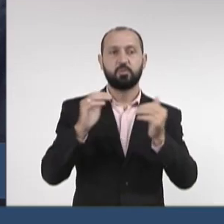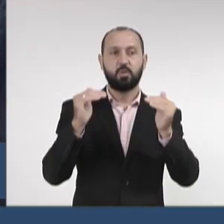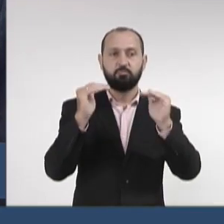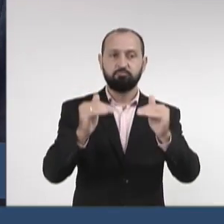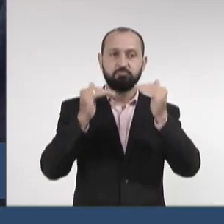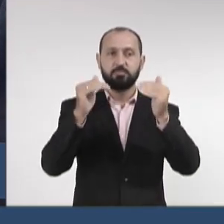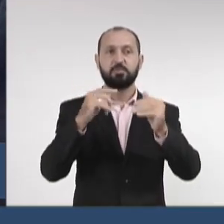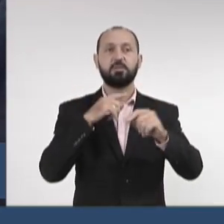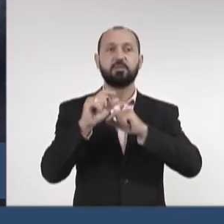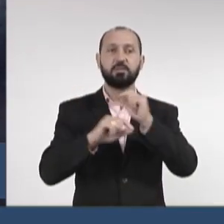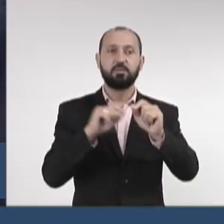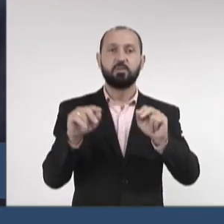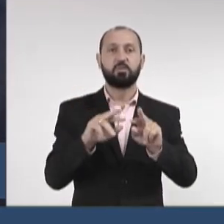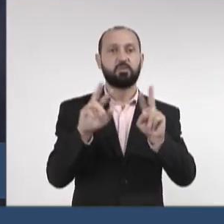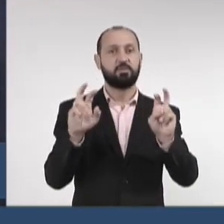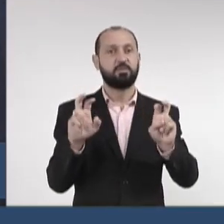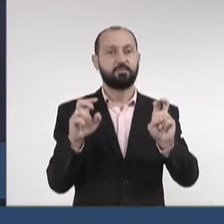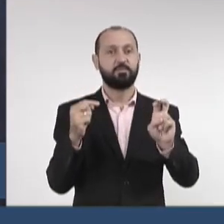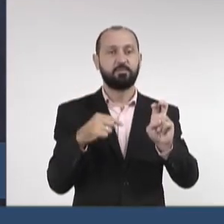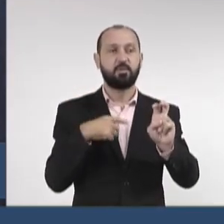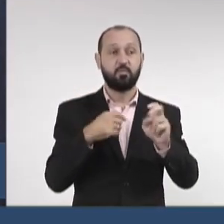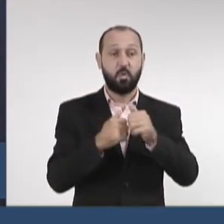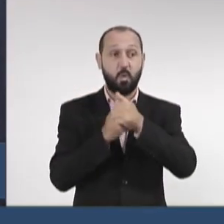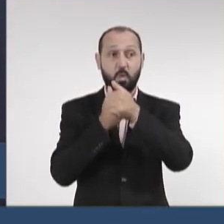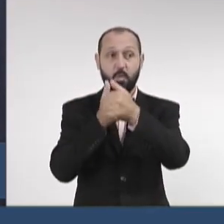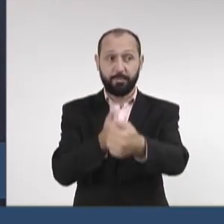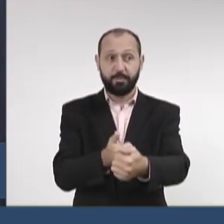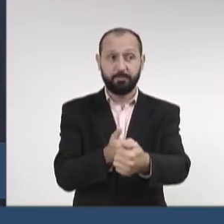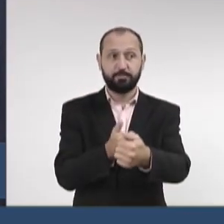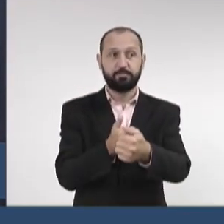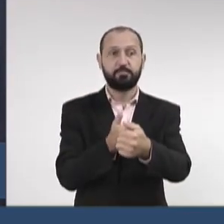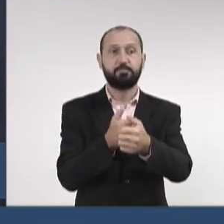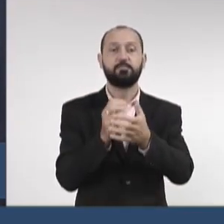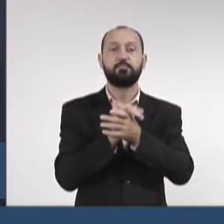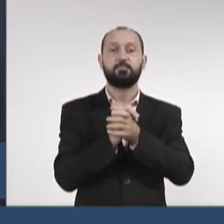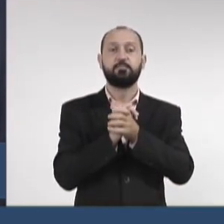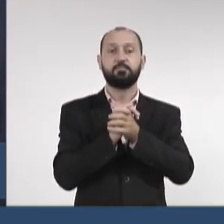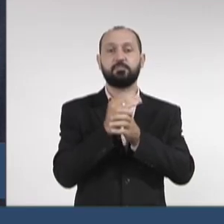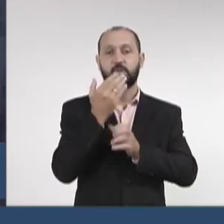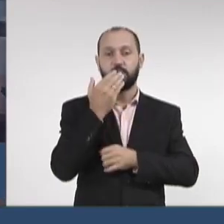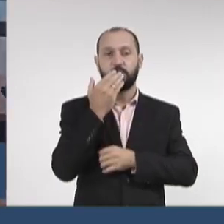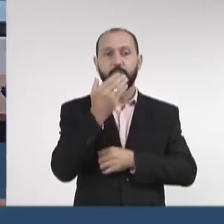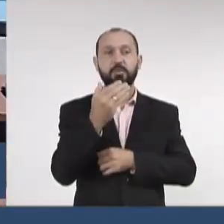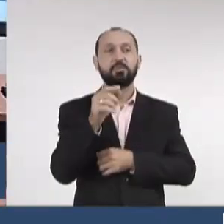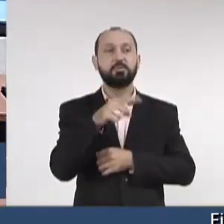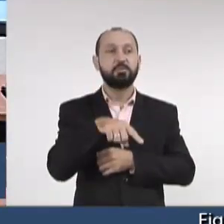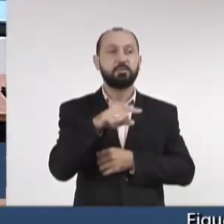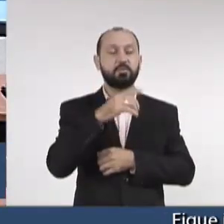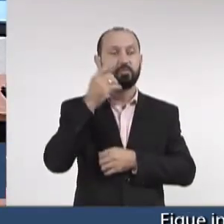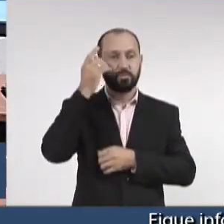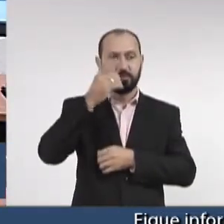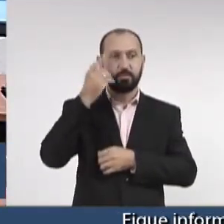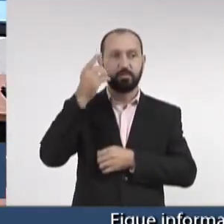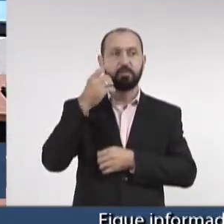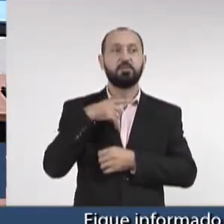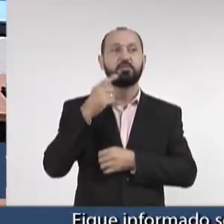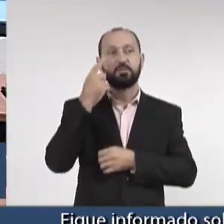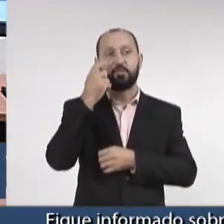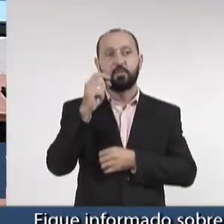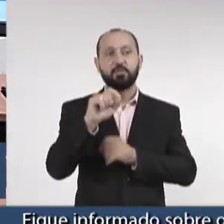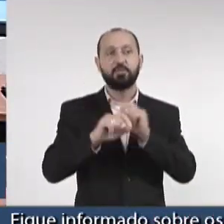já disseram abertamente que não querem mais ficar ali naquela propriedade e precisam de ser